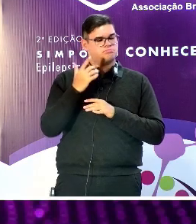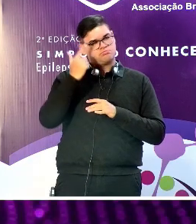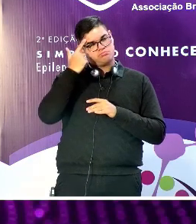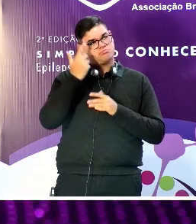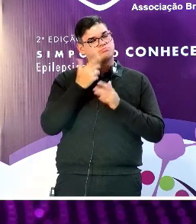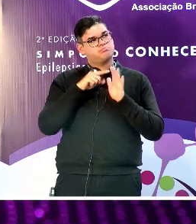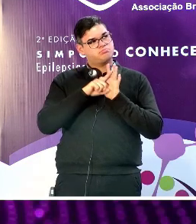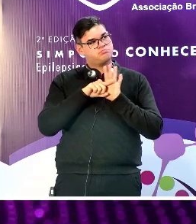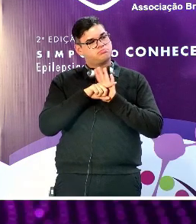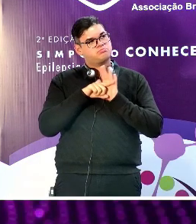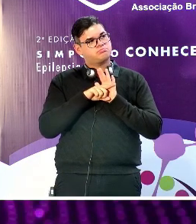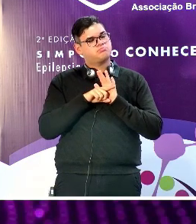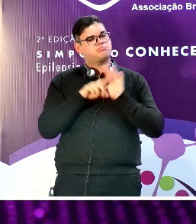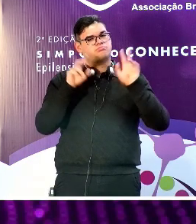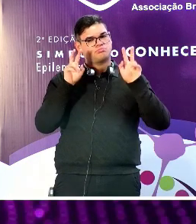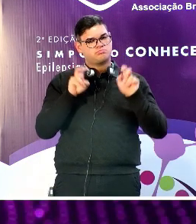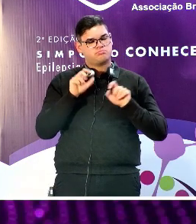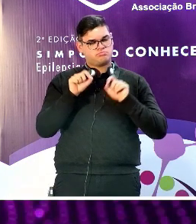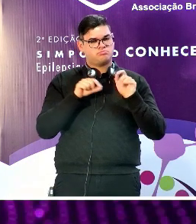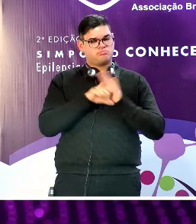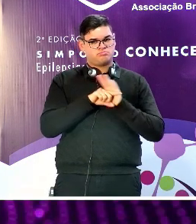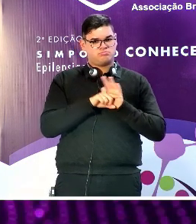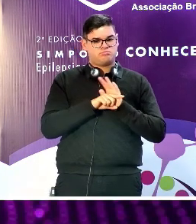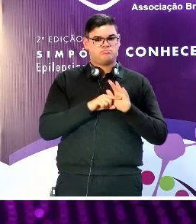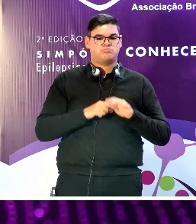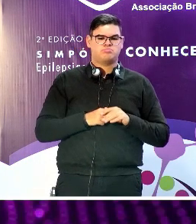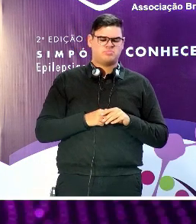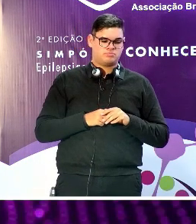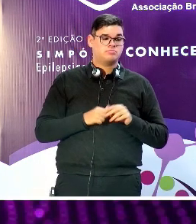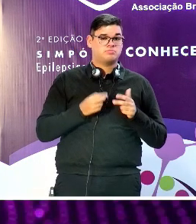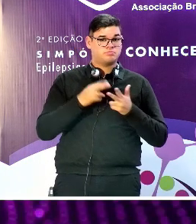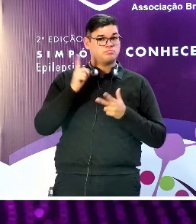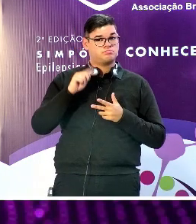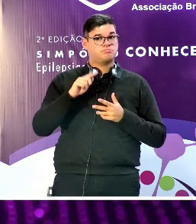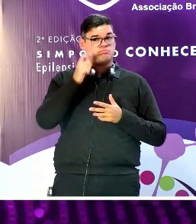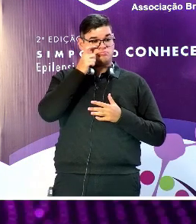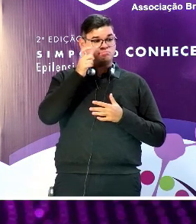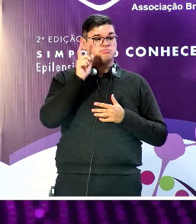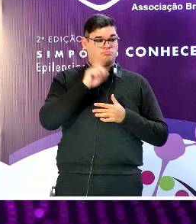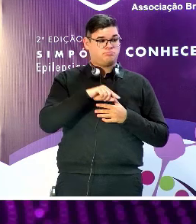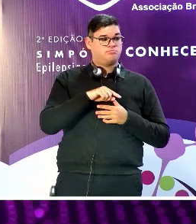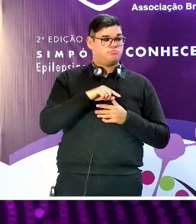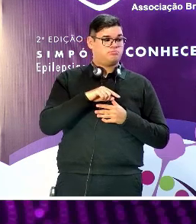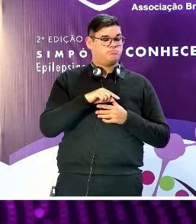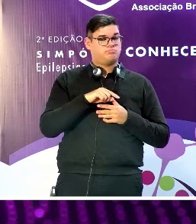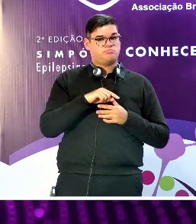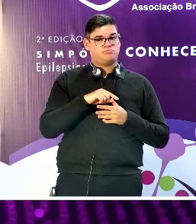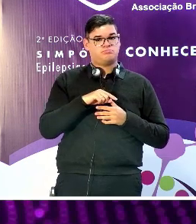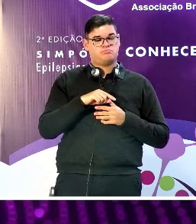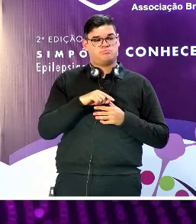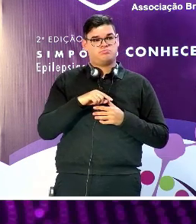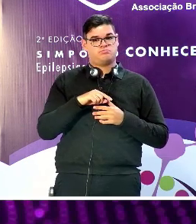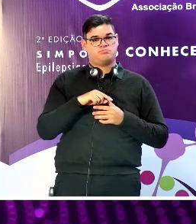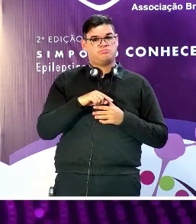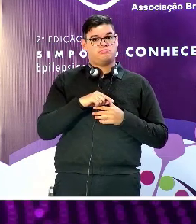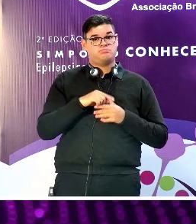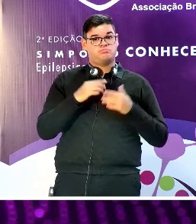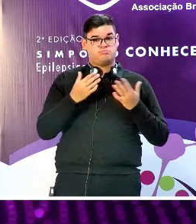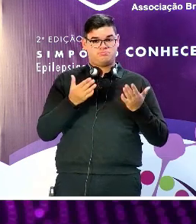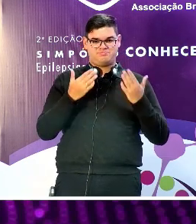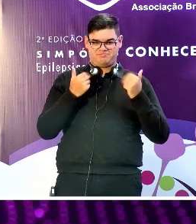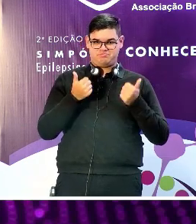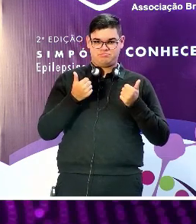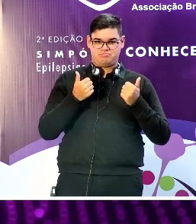desses compostos tão interessantes, né, neuroativos. E aí, mostrando um